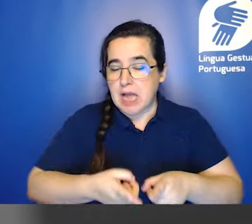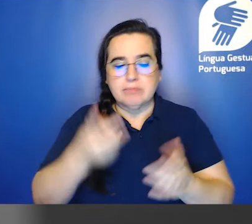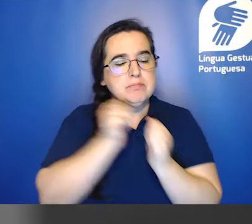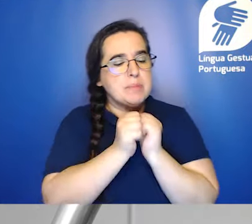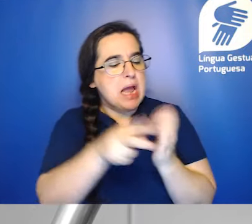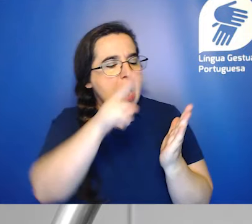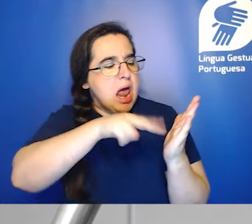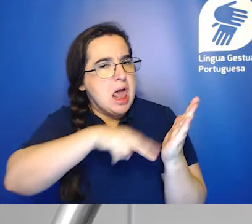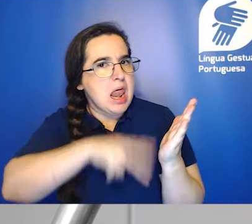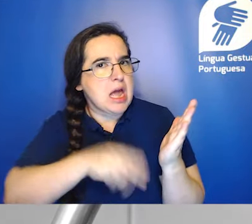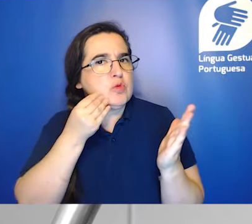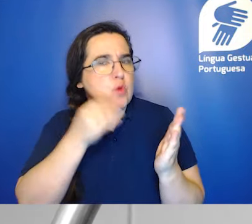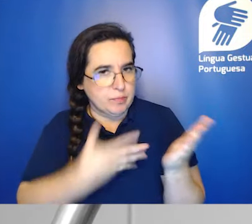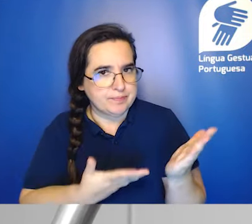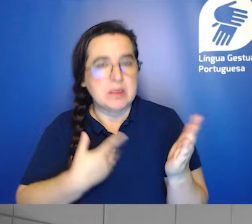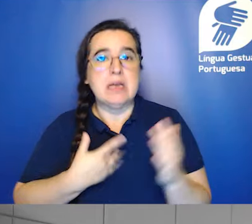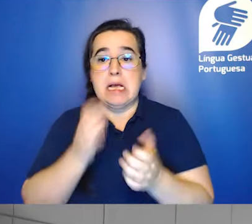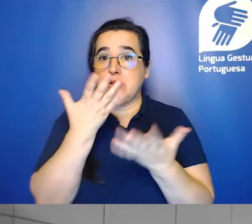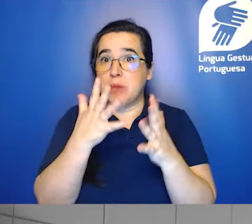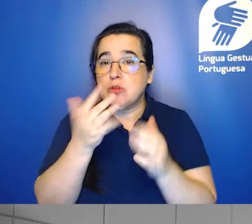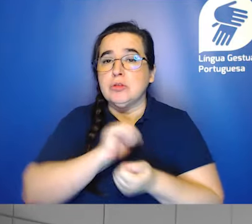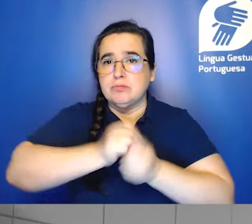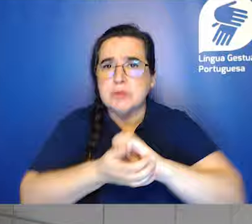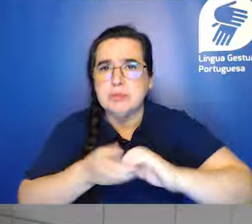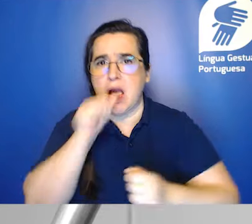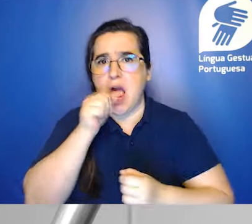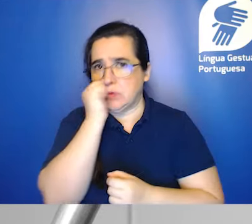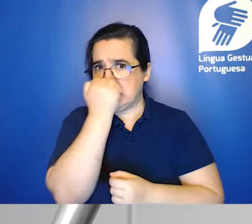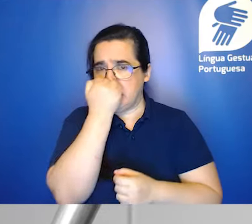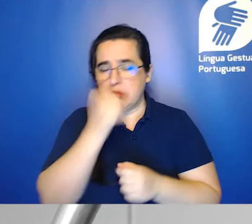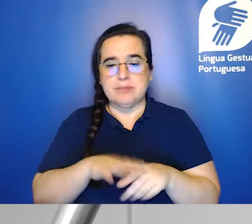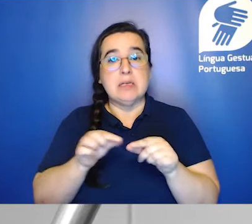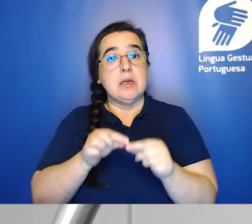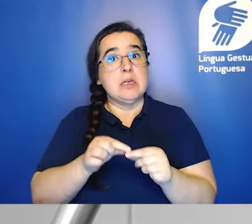procedimento. Lave as mãos com água e sabão.